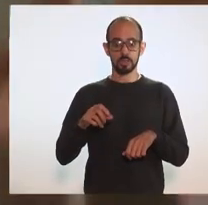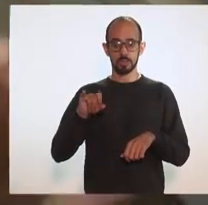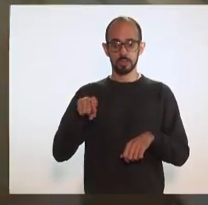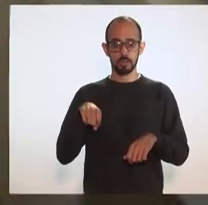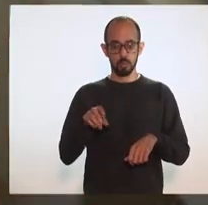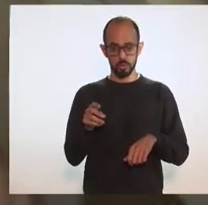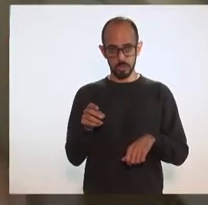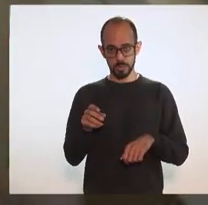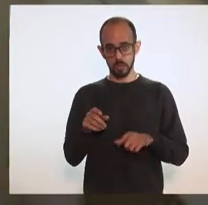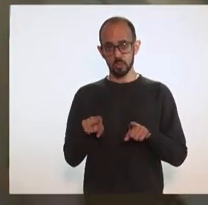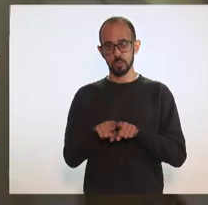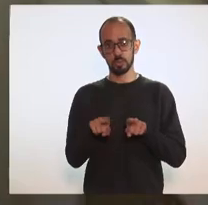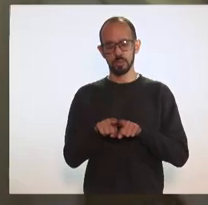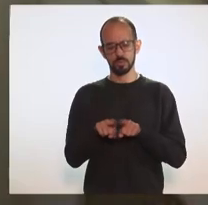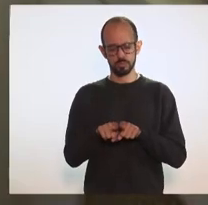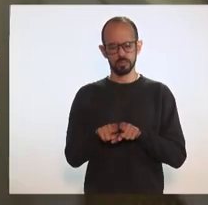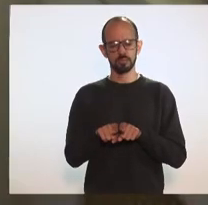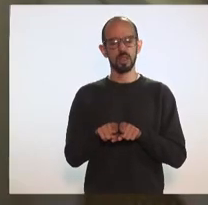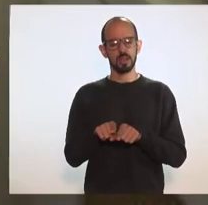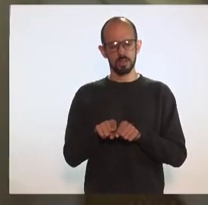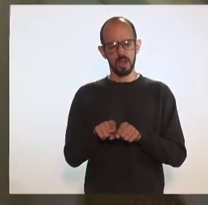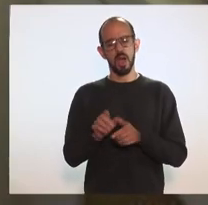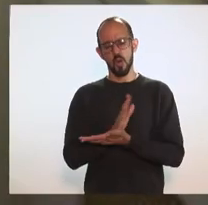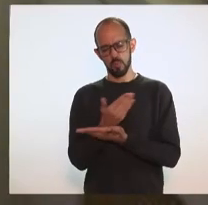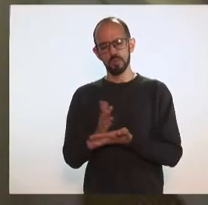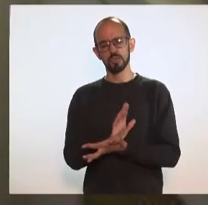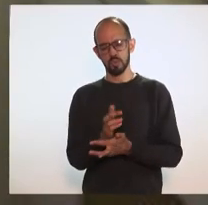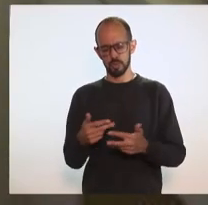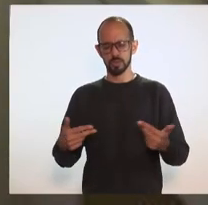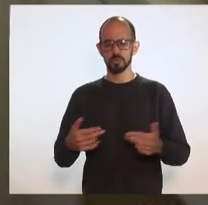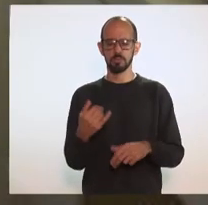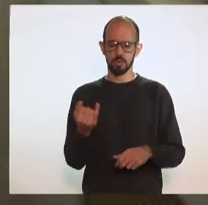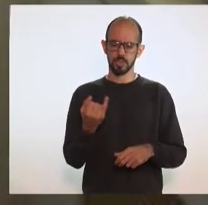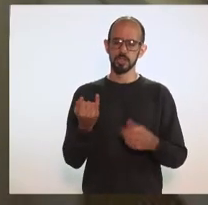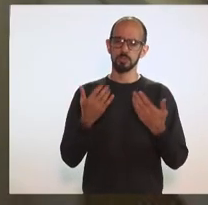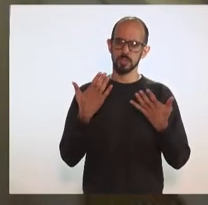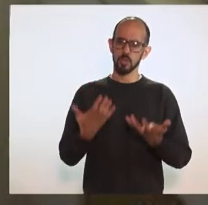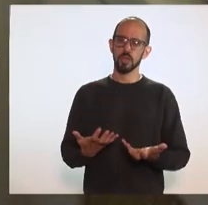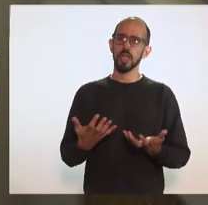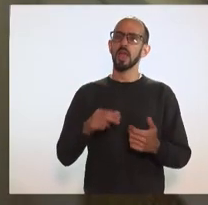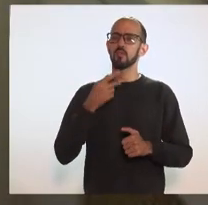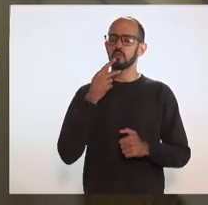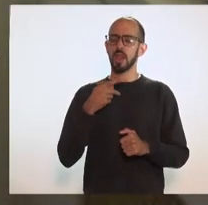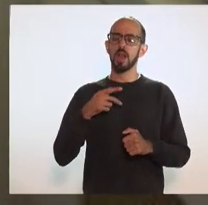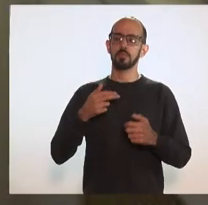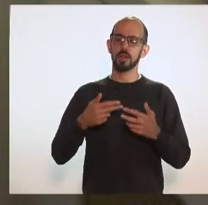partes importantes dessa questão mas eu queria voltar